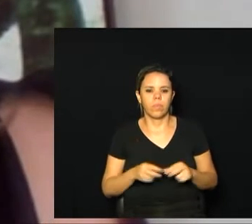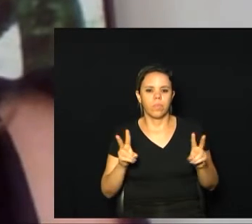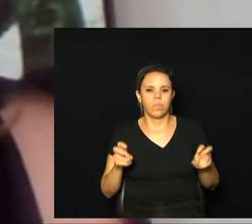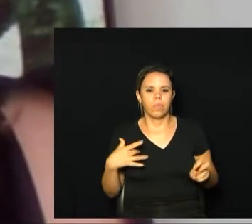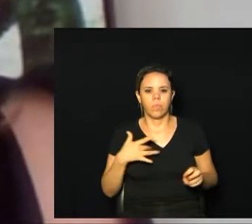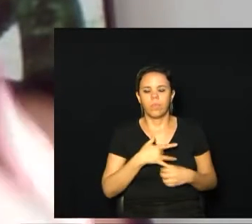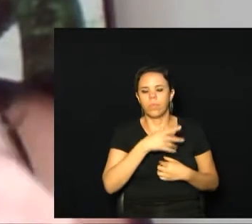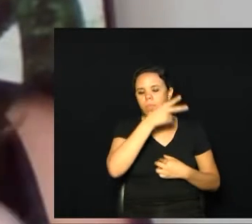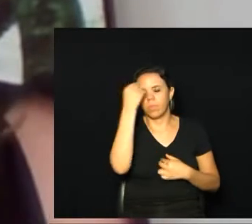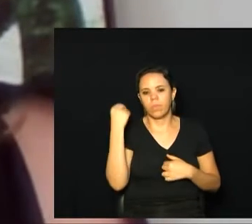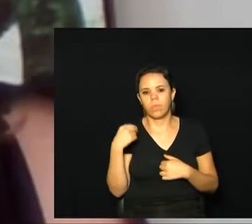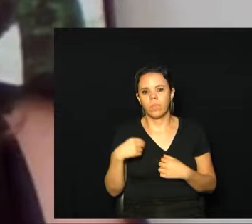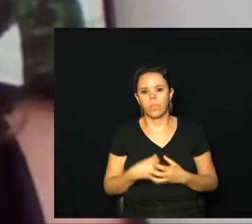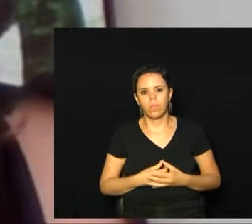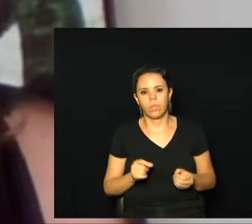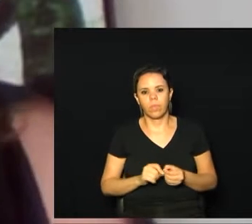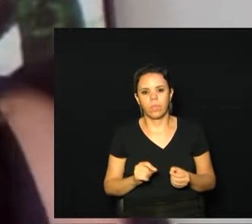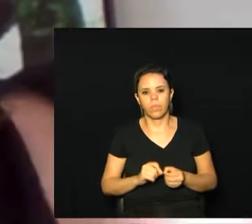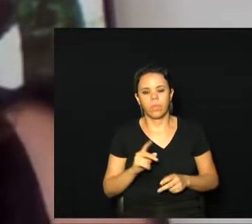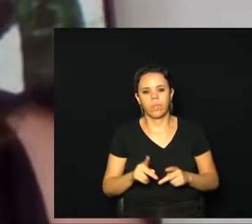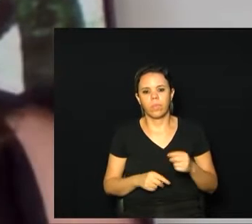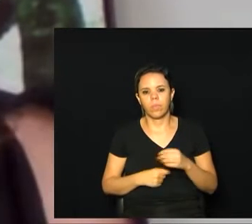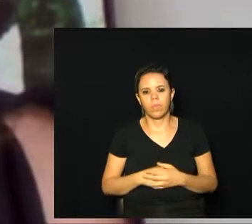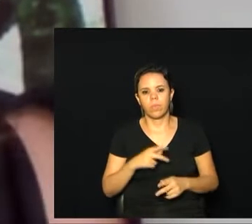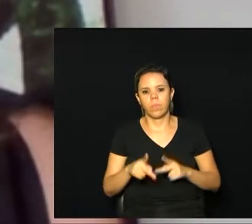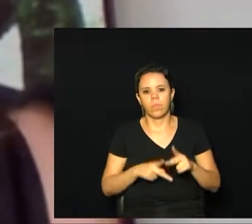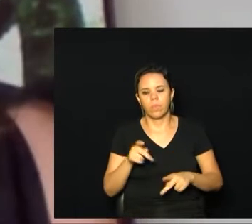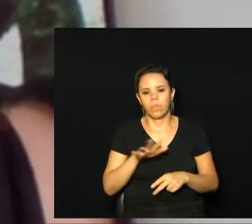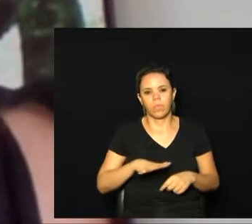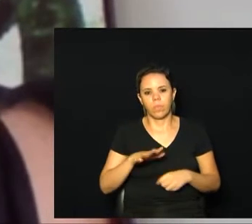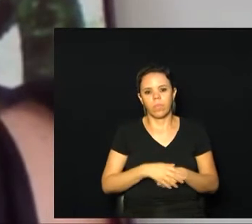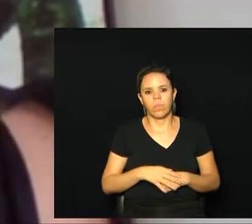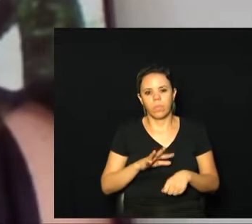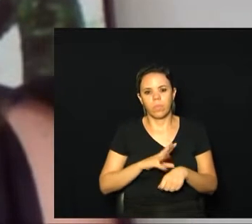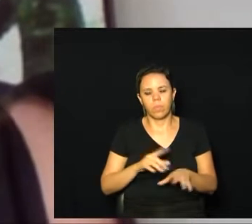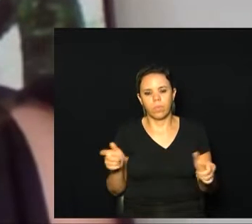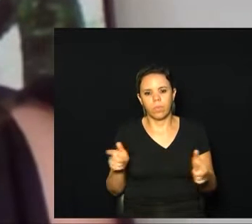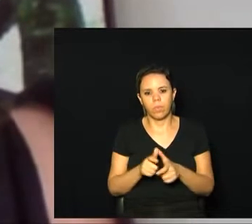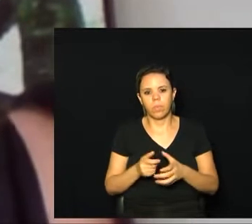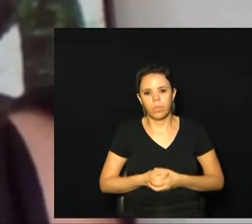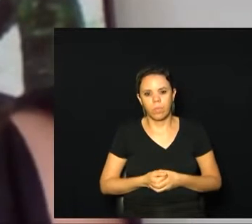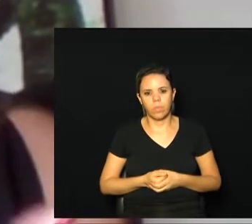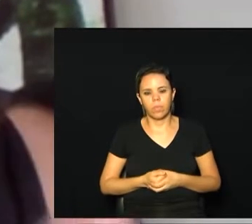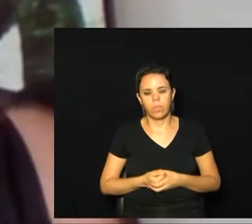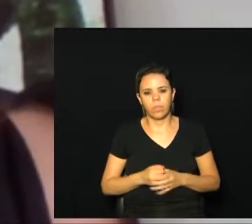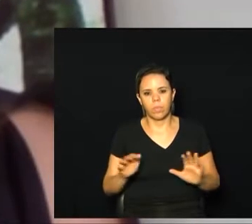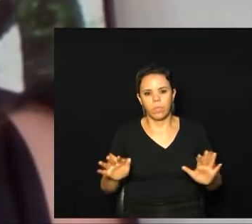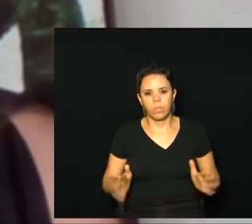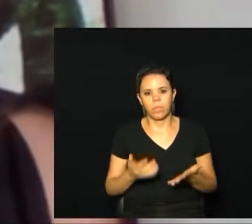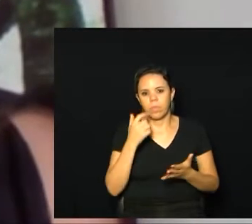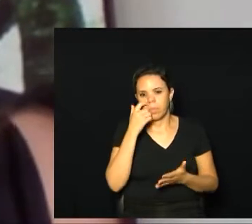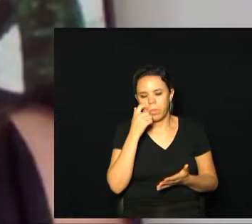saúde pública, onde você faz com que a população, de um modo geral, adoeça menos, né? Então, você promove